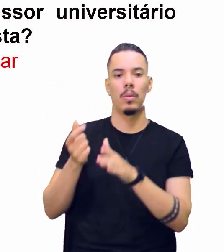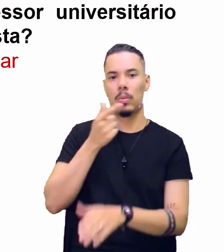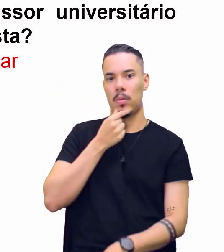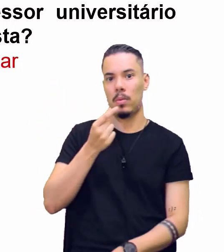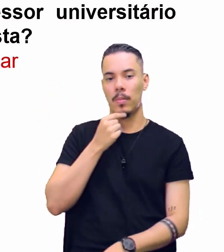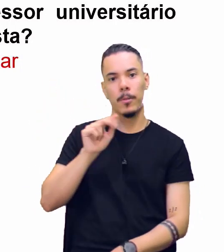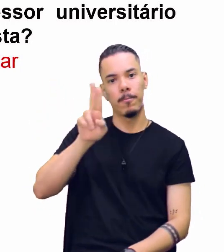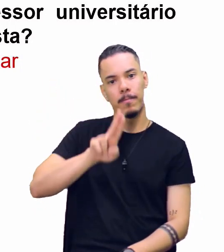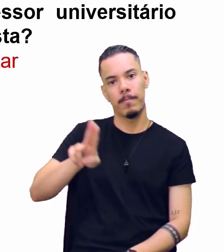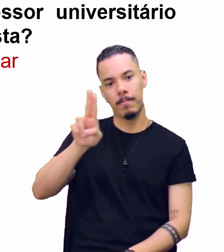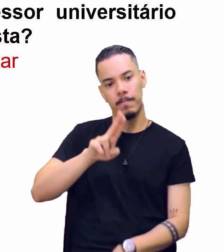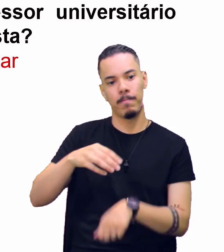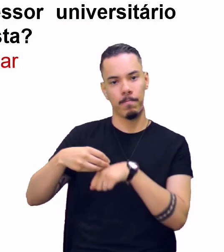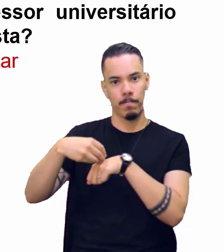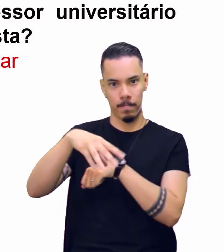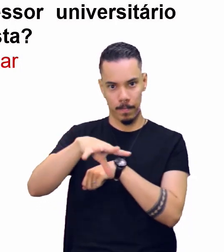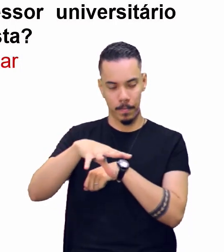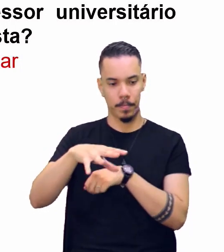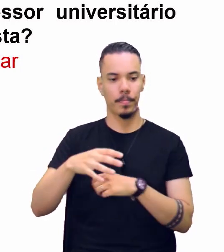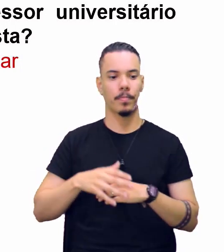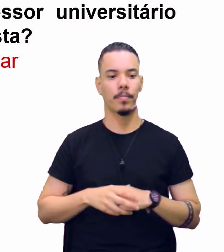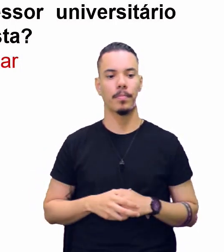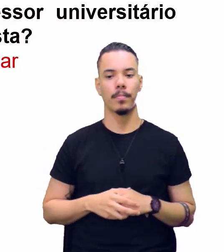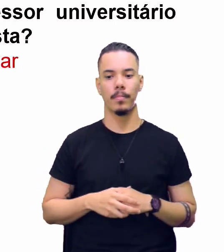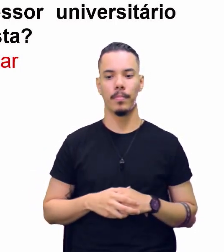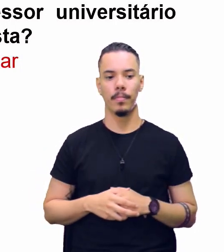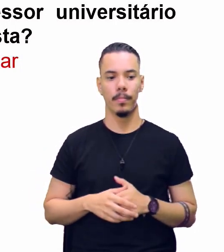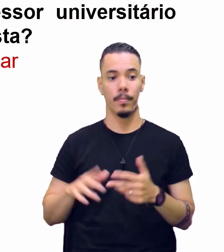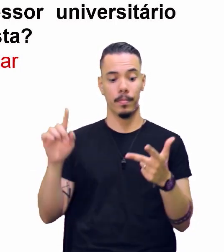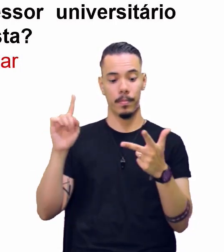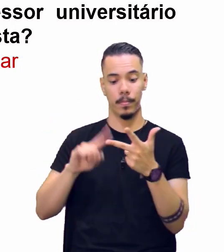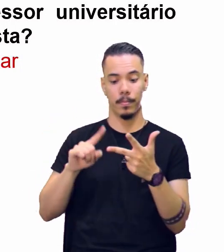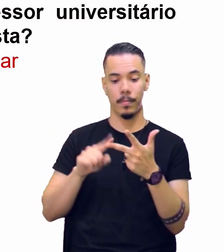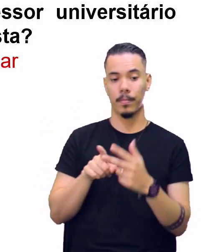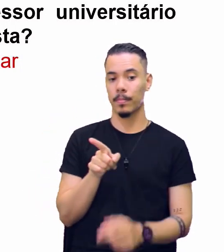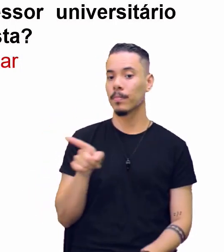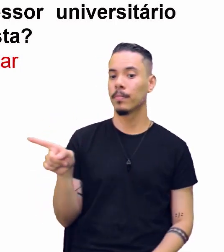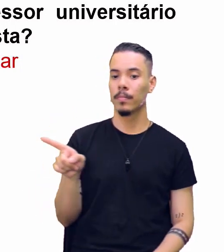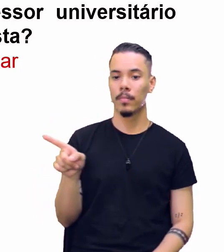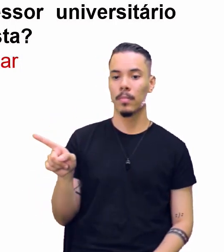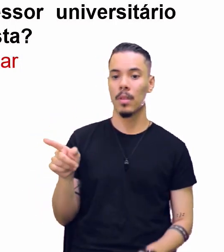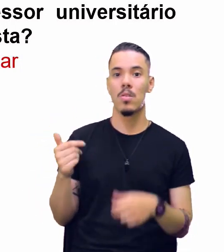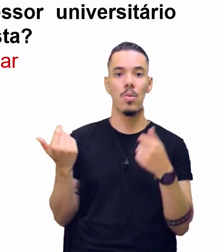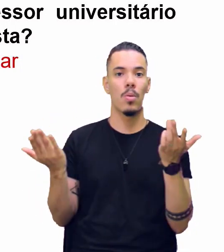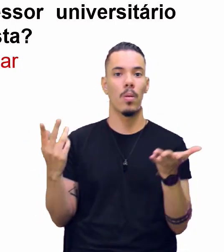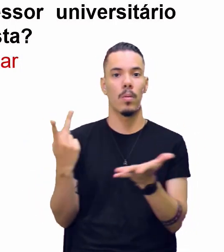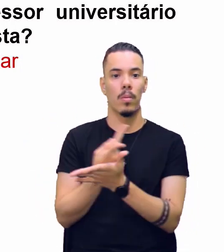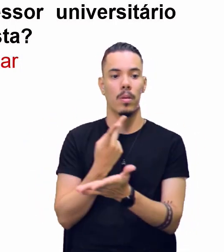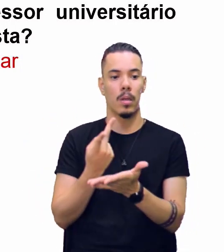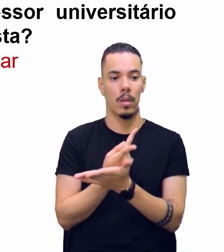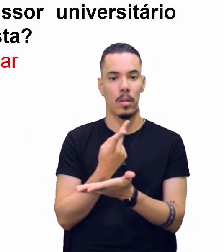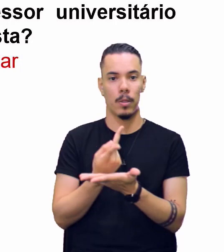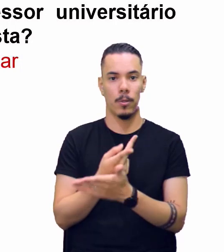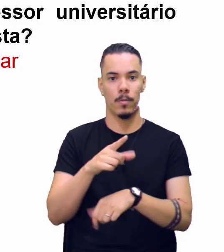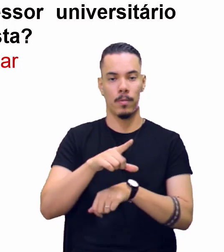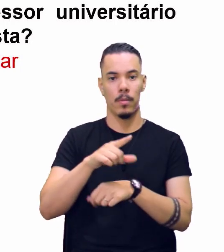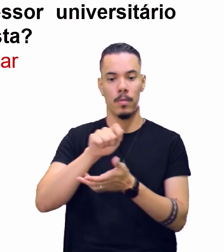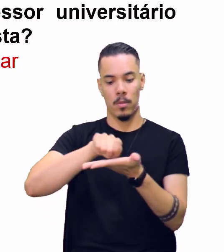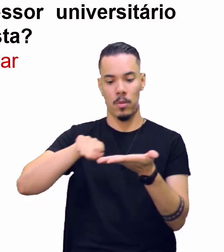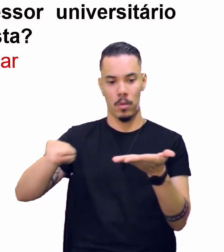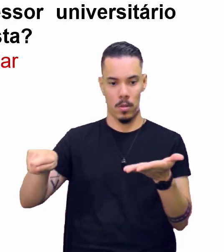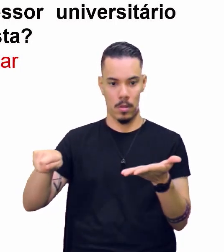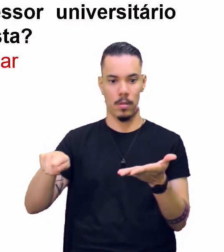Lopes utilizou. A terceira questão: qual foi o erro de ortografia citado